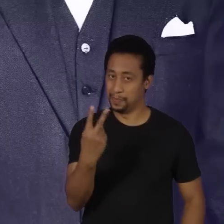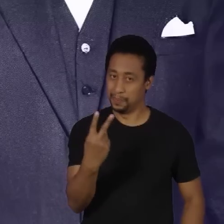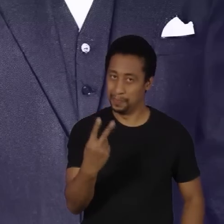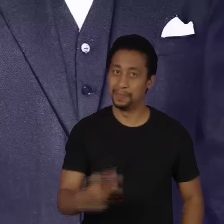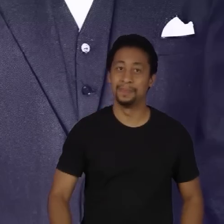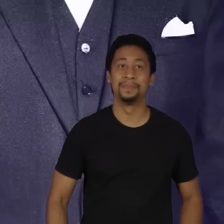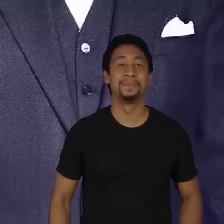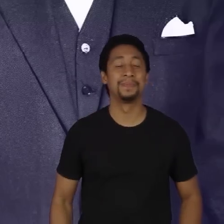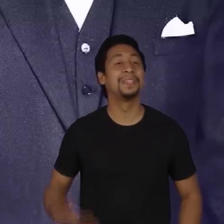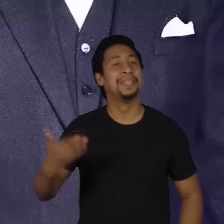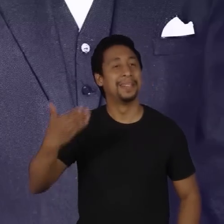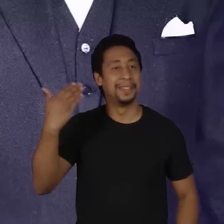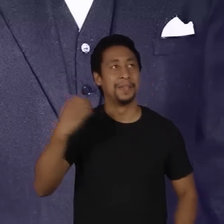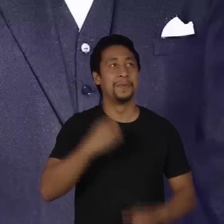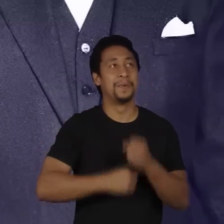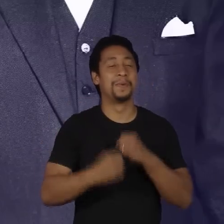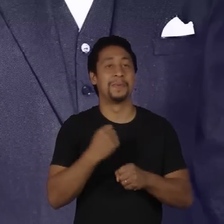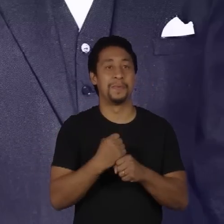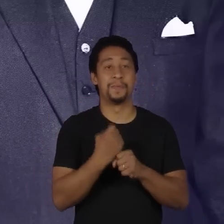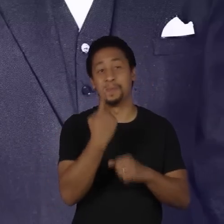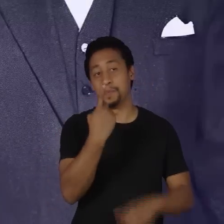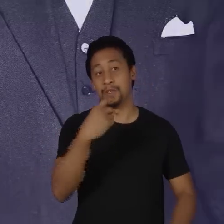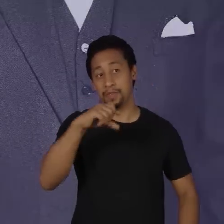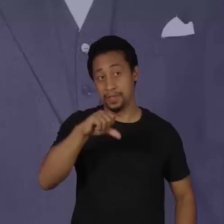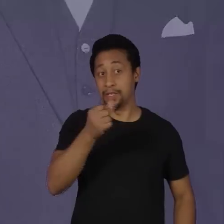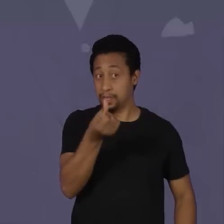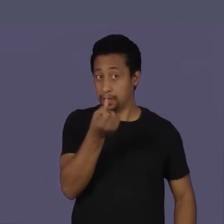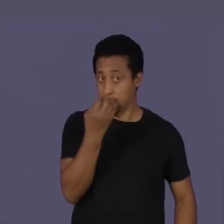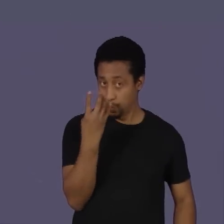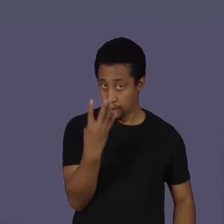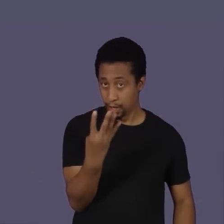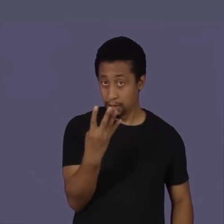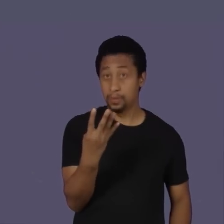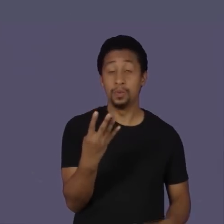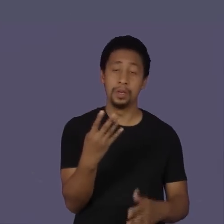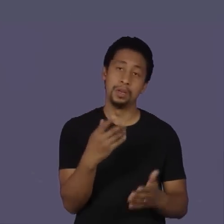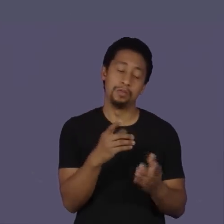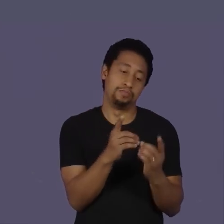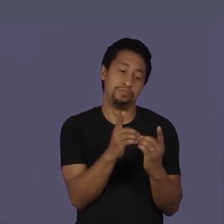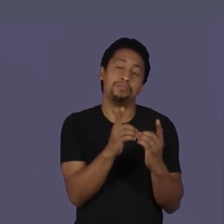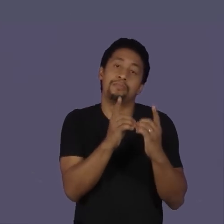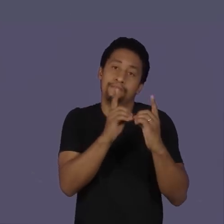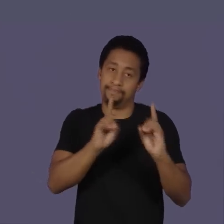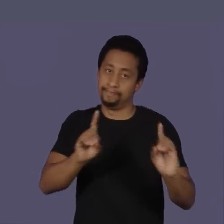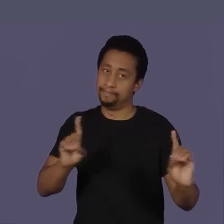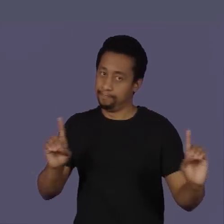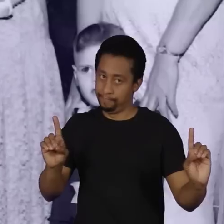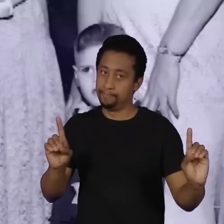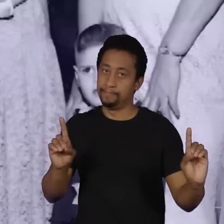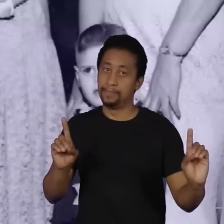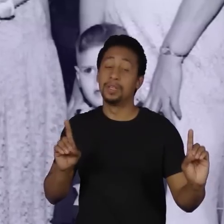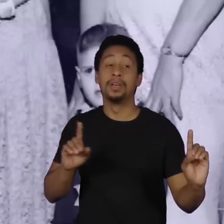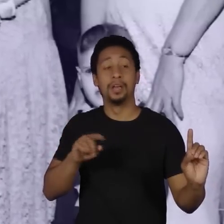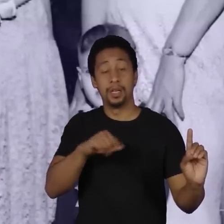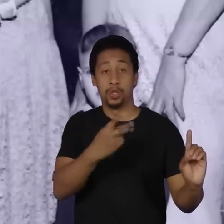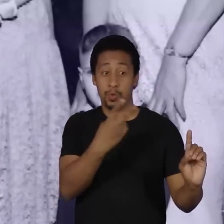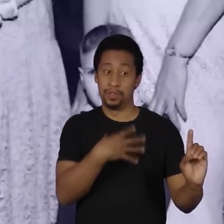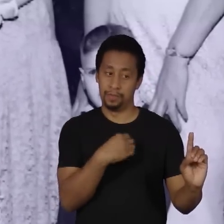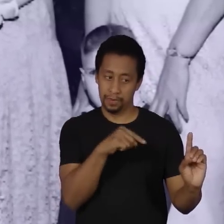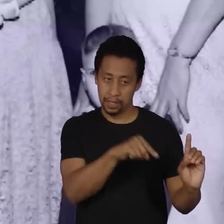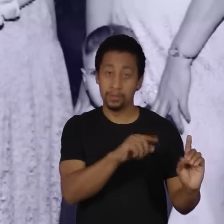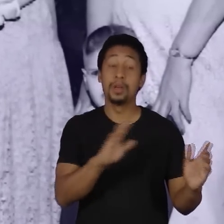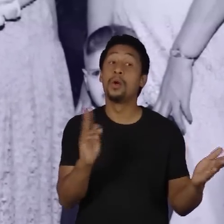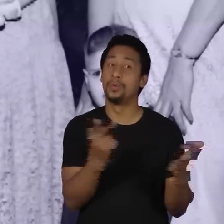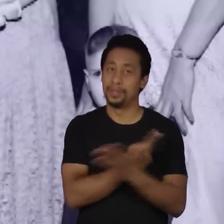Em 64 eu estava me separando do meu marido, estava com 2 filhos pequenos. Eu vendi todos os meus presentes